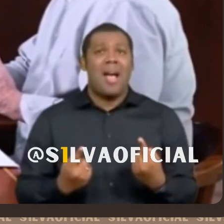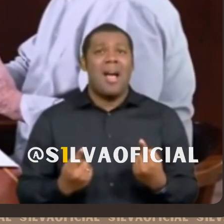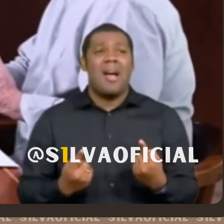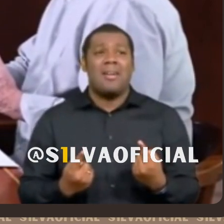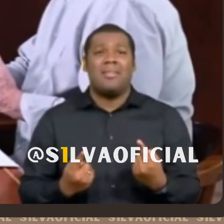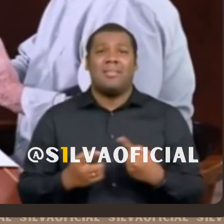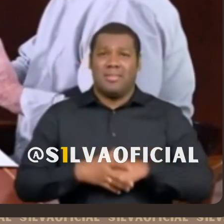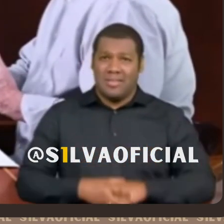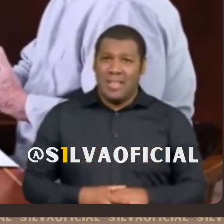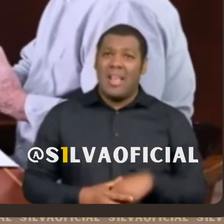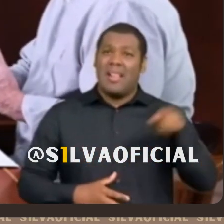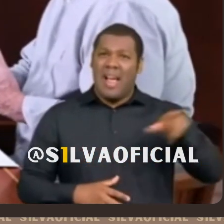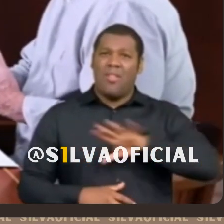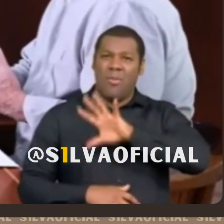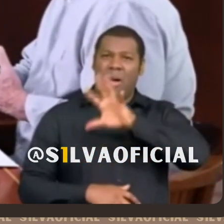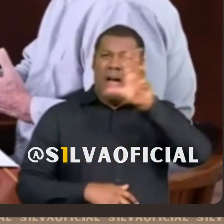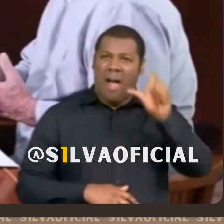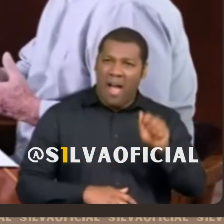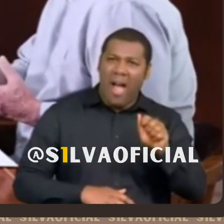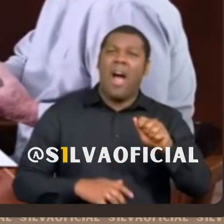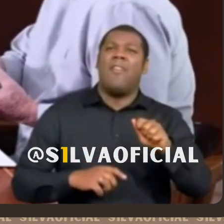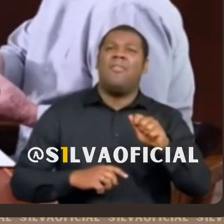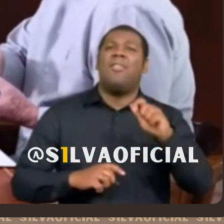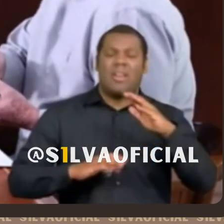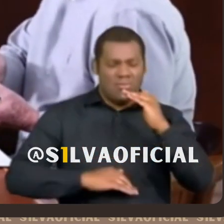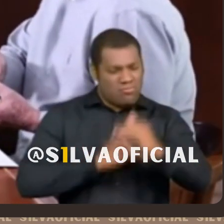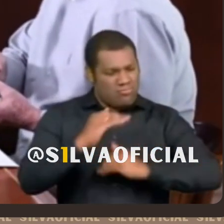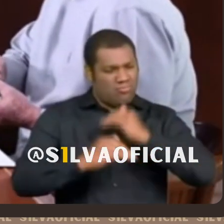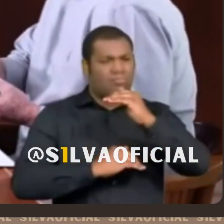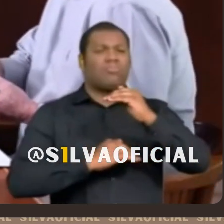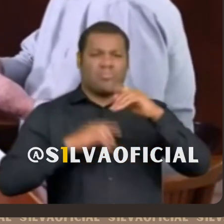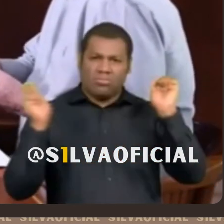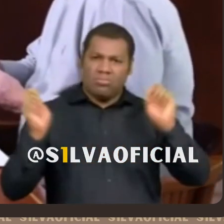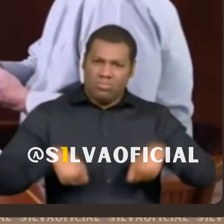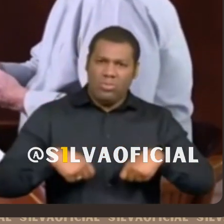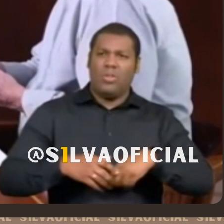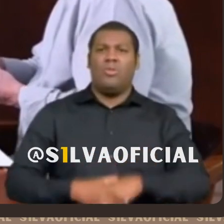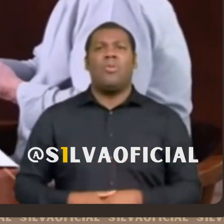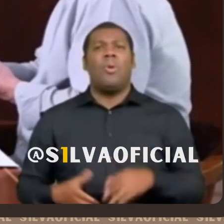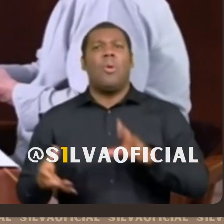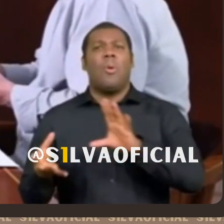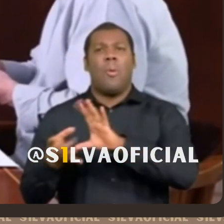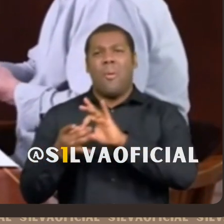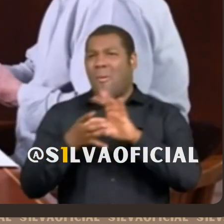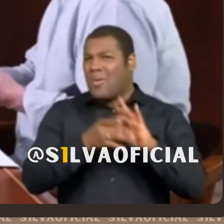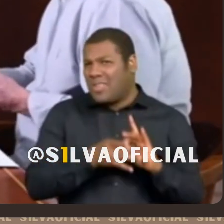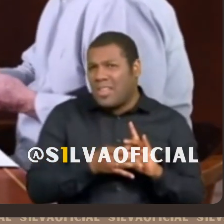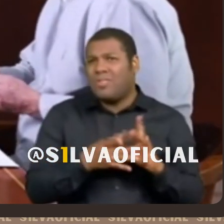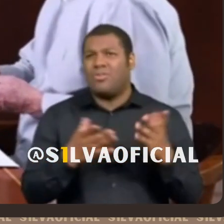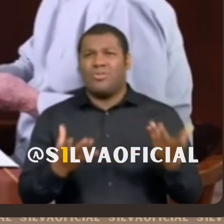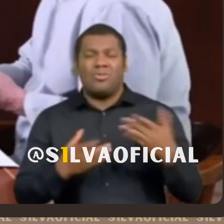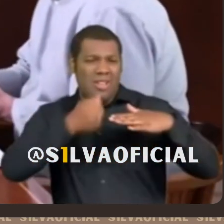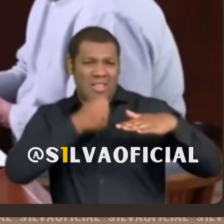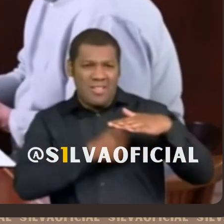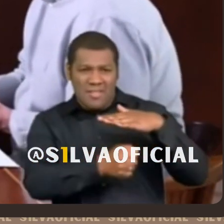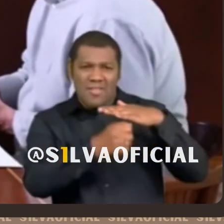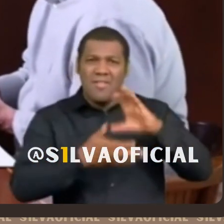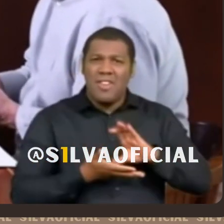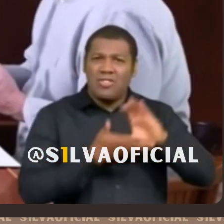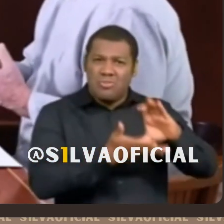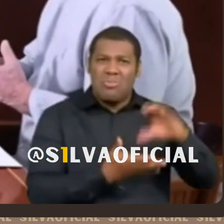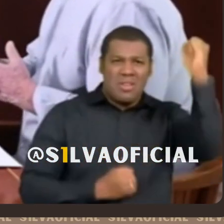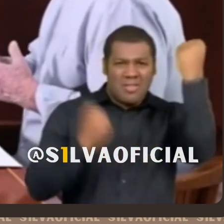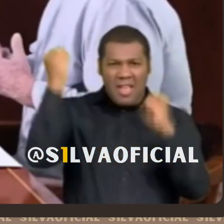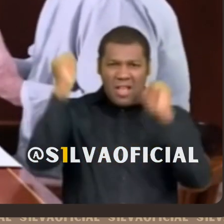crescimento do continente africano, seja do ponto de vista agrícola, seja do ponto de vista de investimento em indústria, é muito